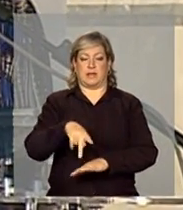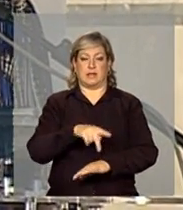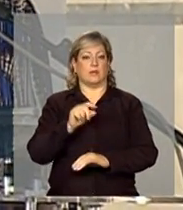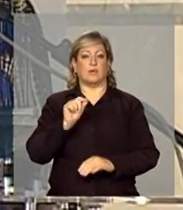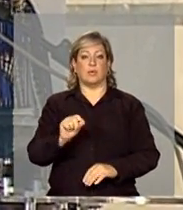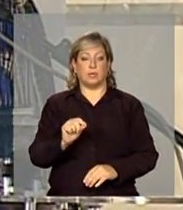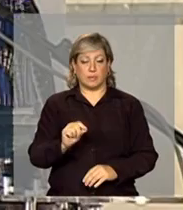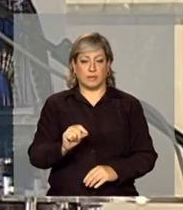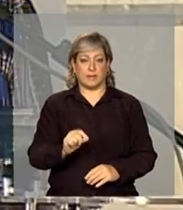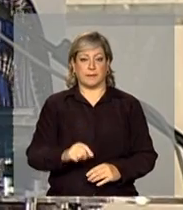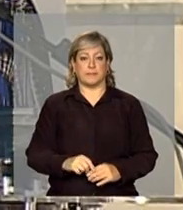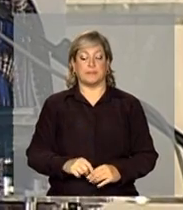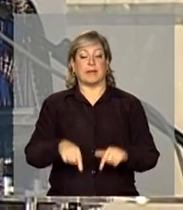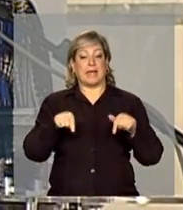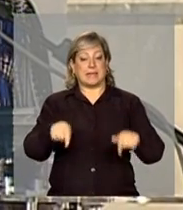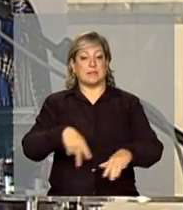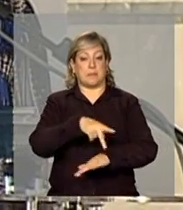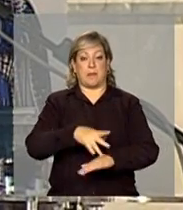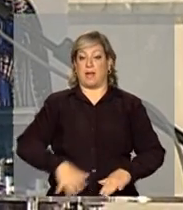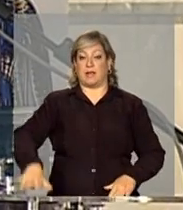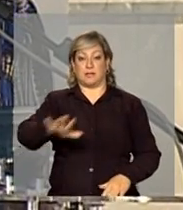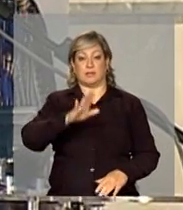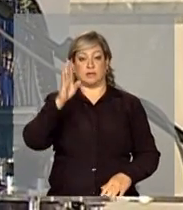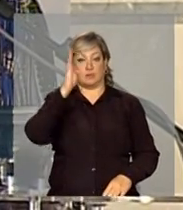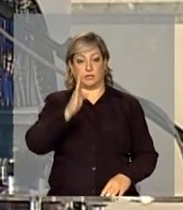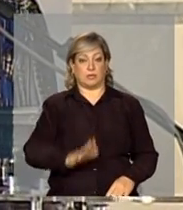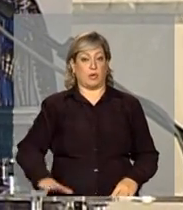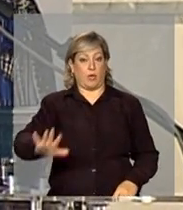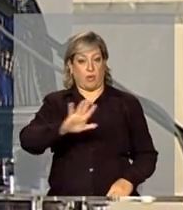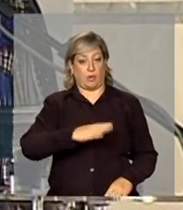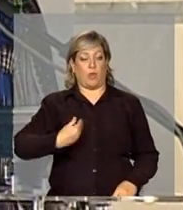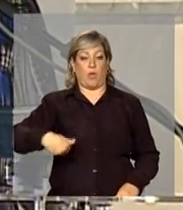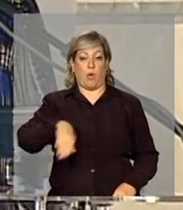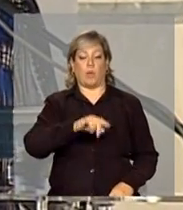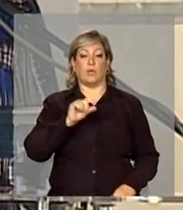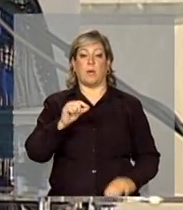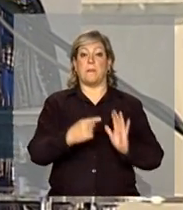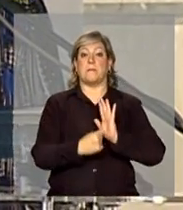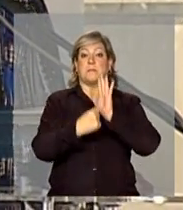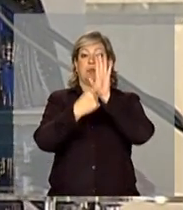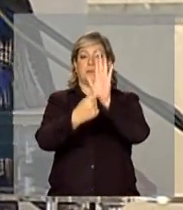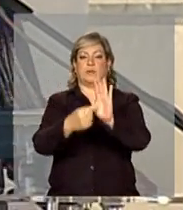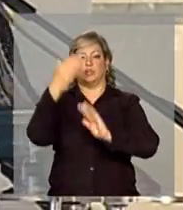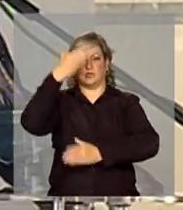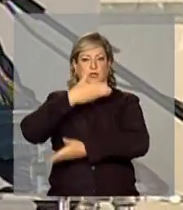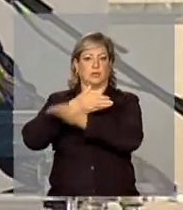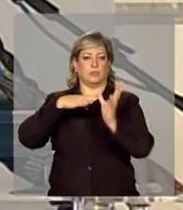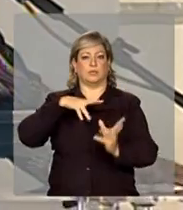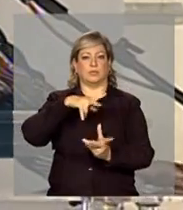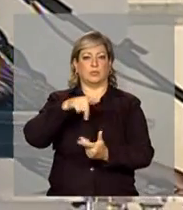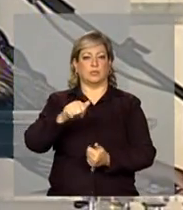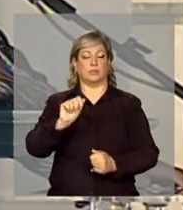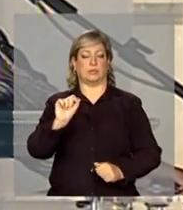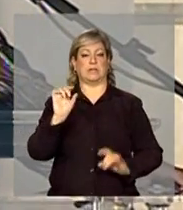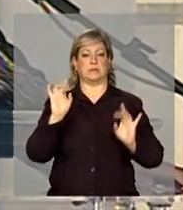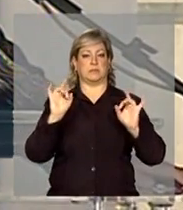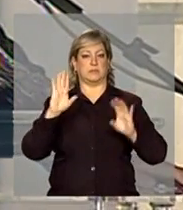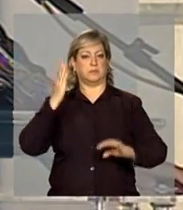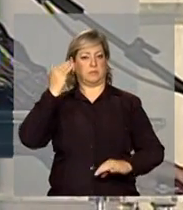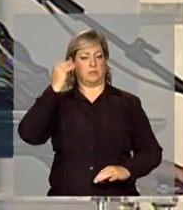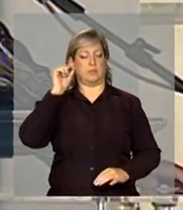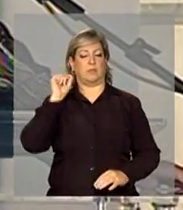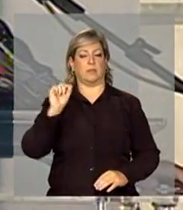é o fato desse país nosso ser uma referência na área de alimentos, na área